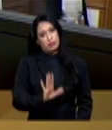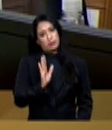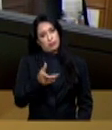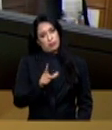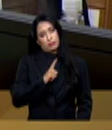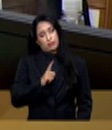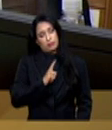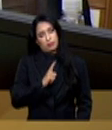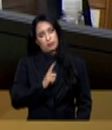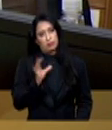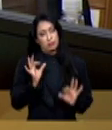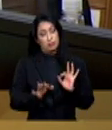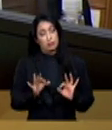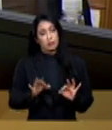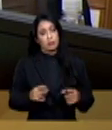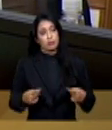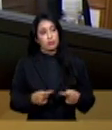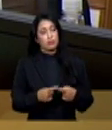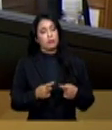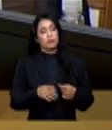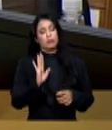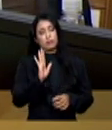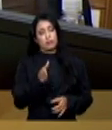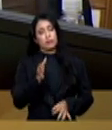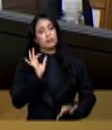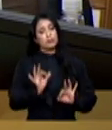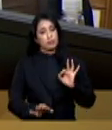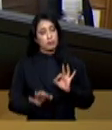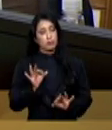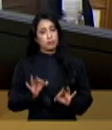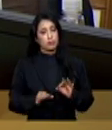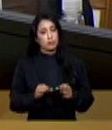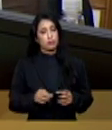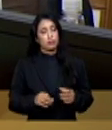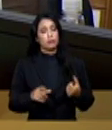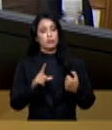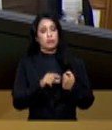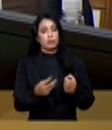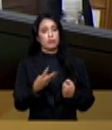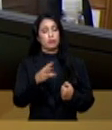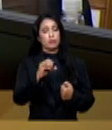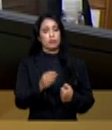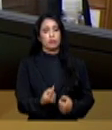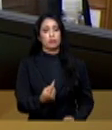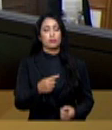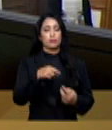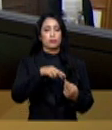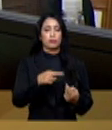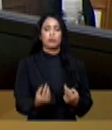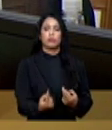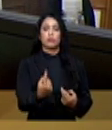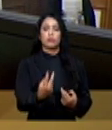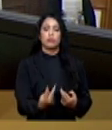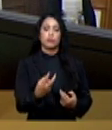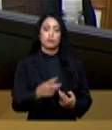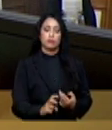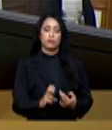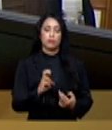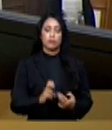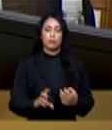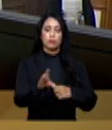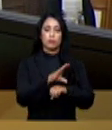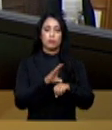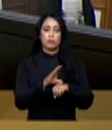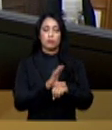o ato jurídico perfeito e a coisa julgada e também segundo o artigo 30 inciso 1 2 e 5 da